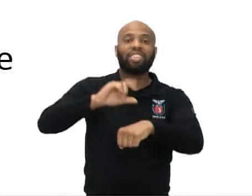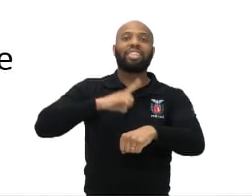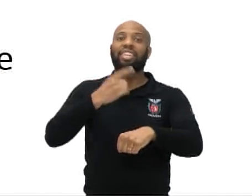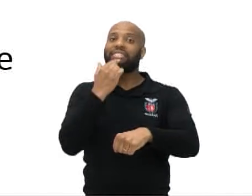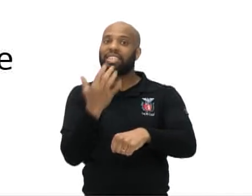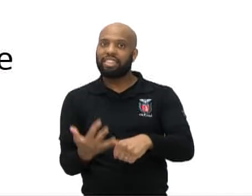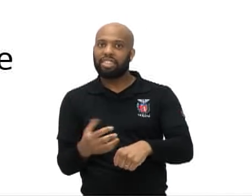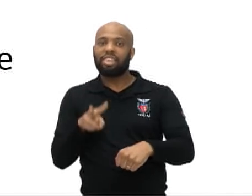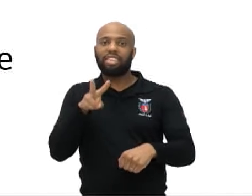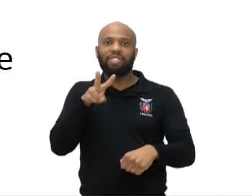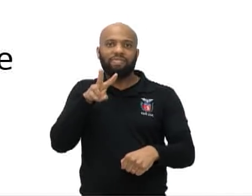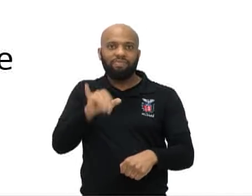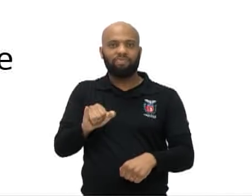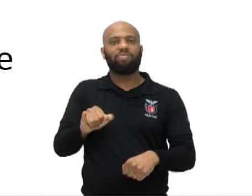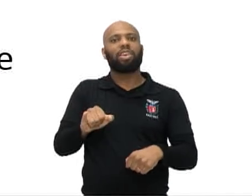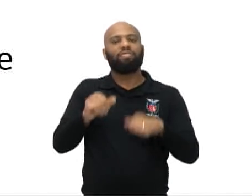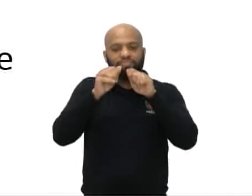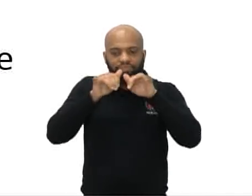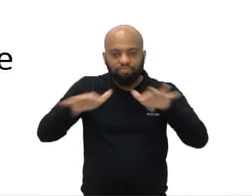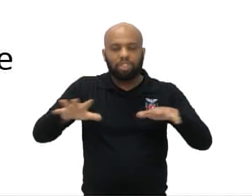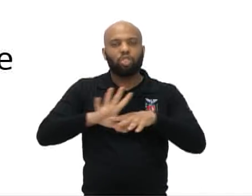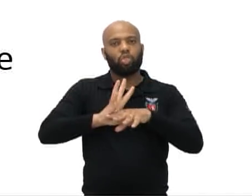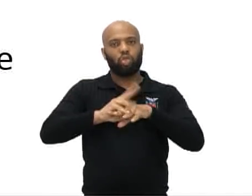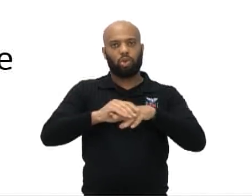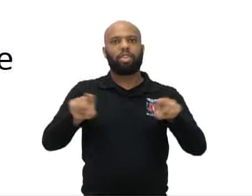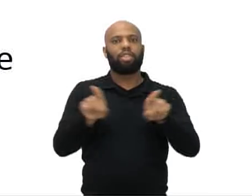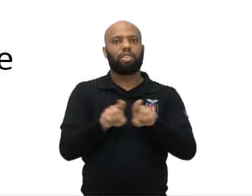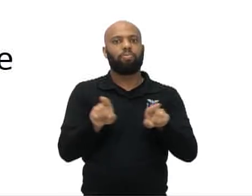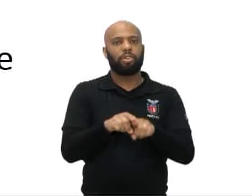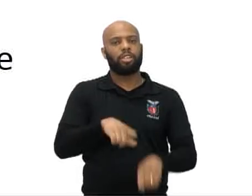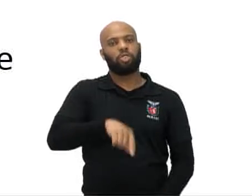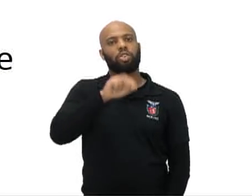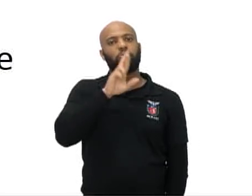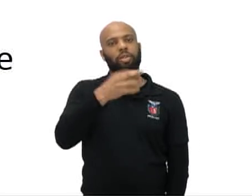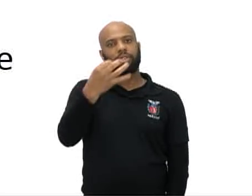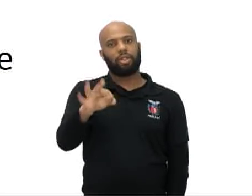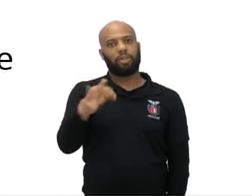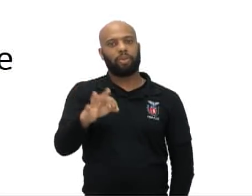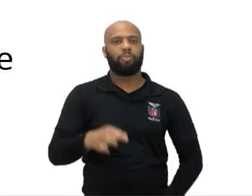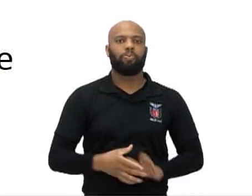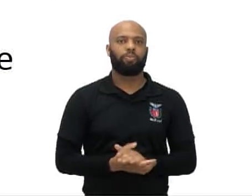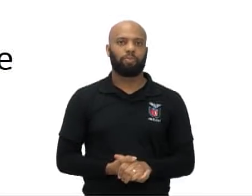sangue contaminado transmite doenças. Fácil essa, pessoal.